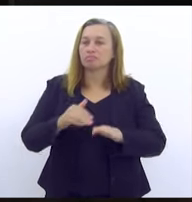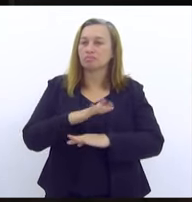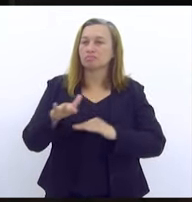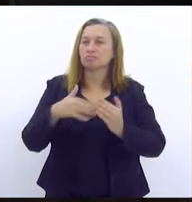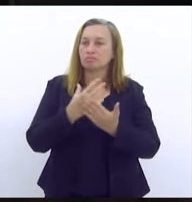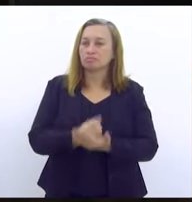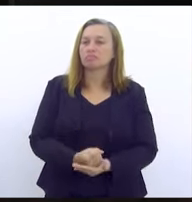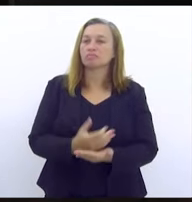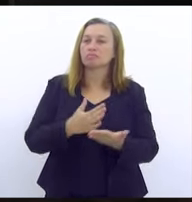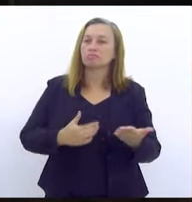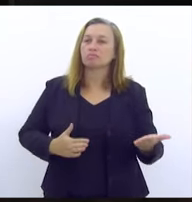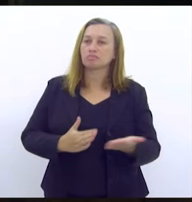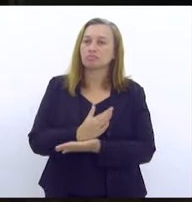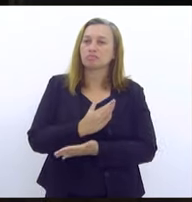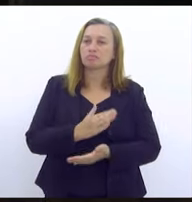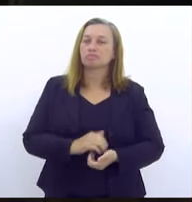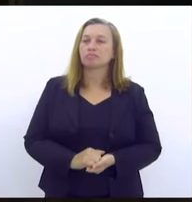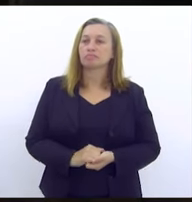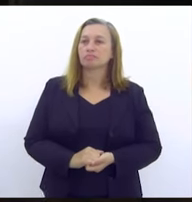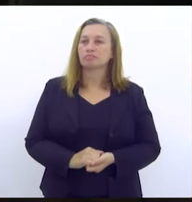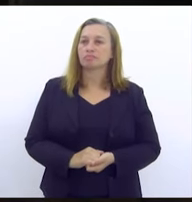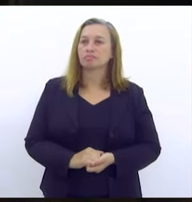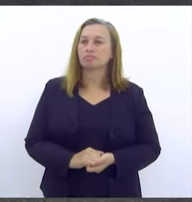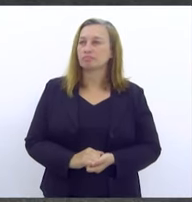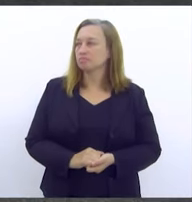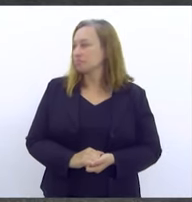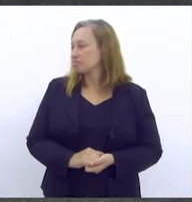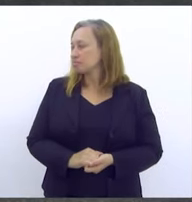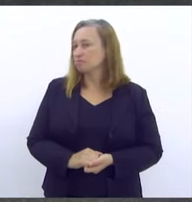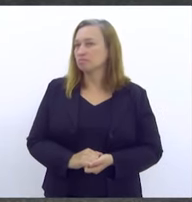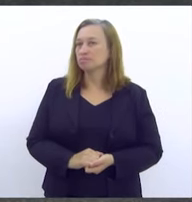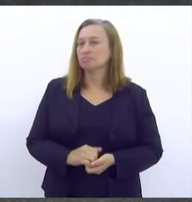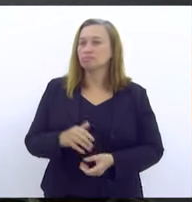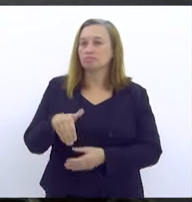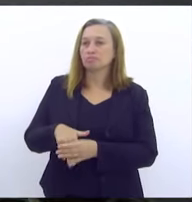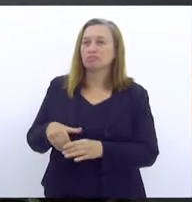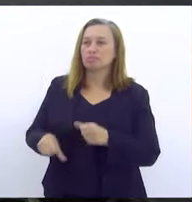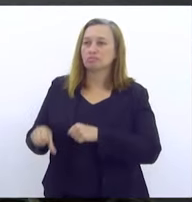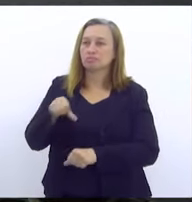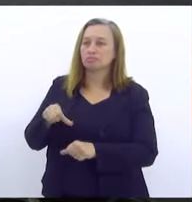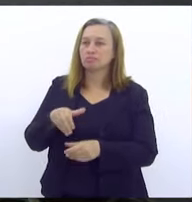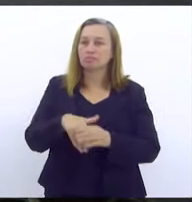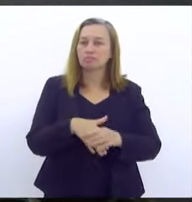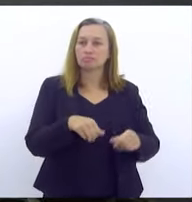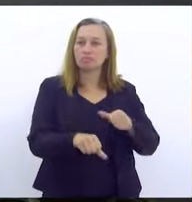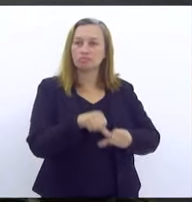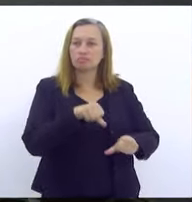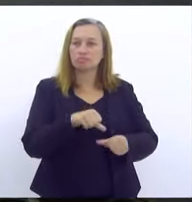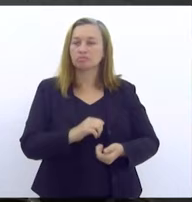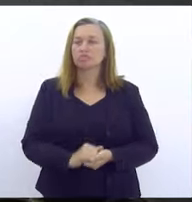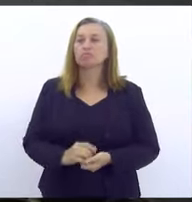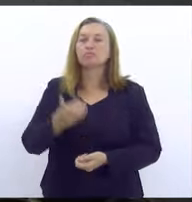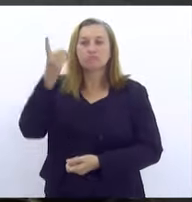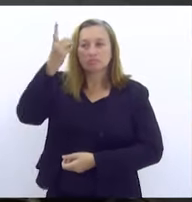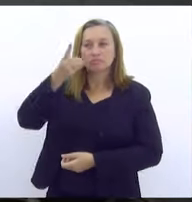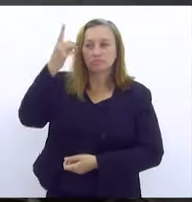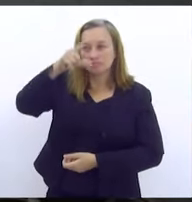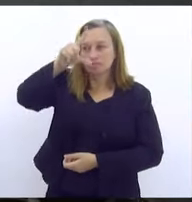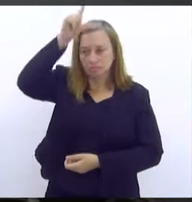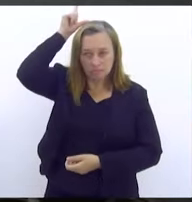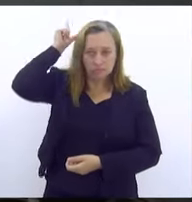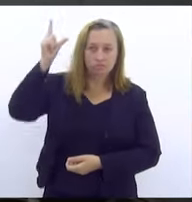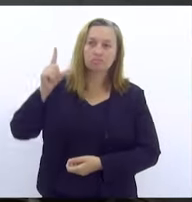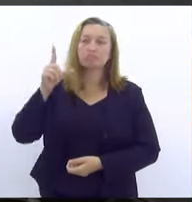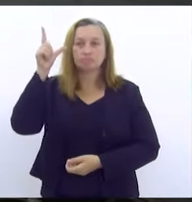aprovam, permaneçam como estão, aprovado. Estou votando contrário. Voto contrário. Voto contrário do deputado Luiz Paulo,